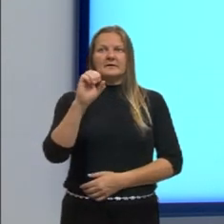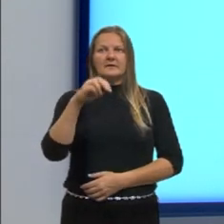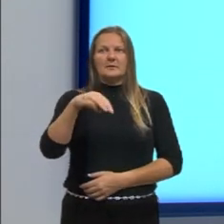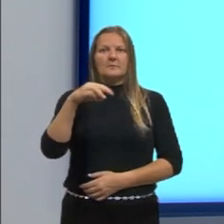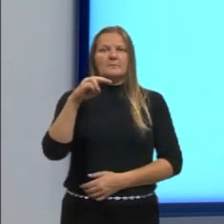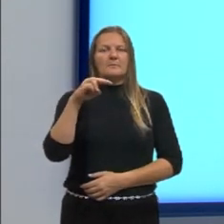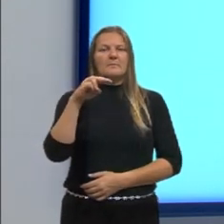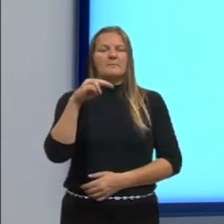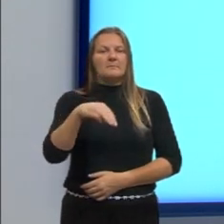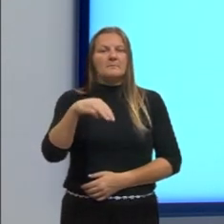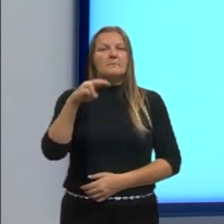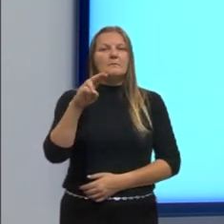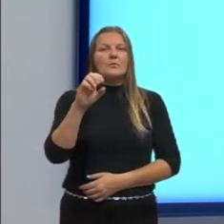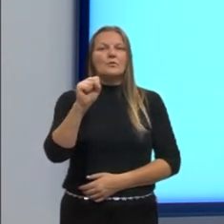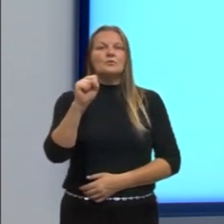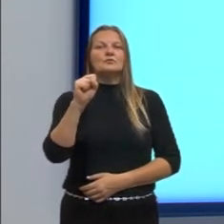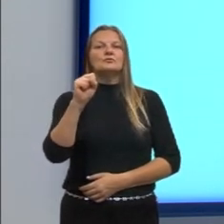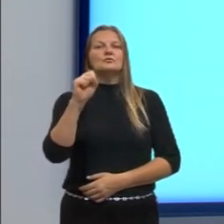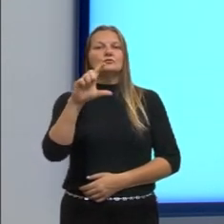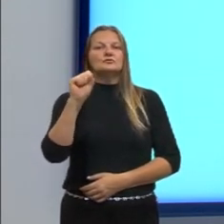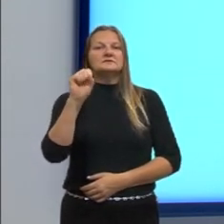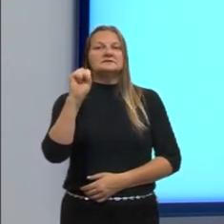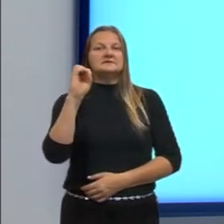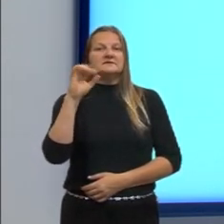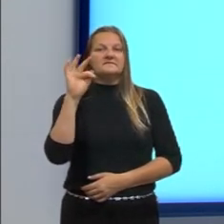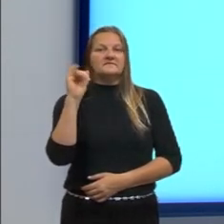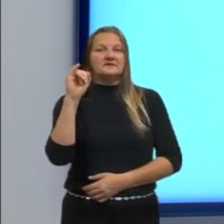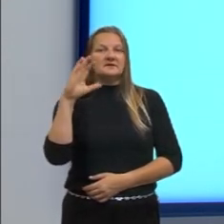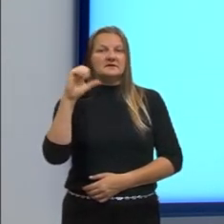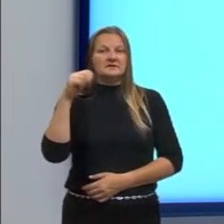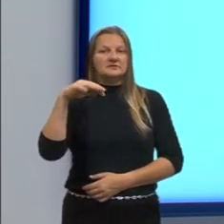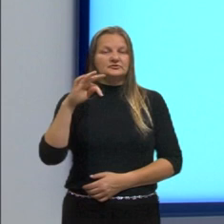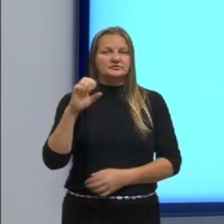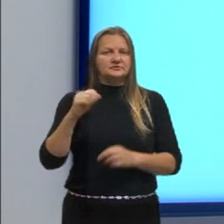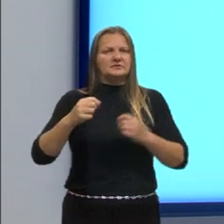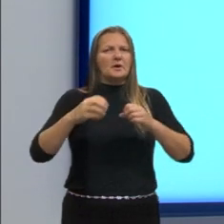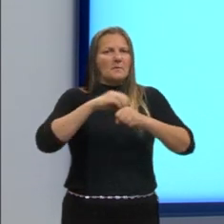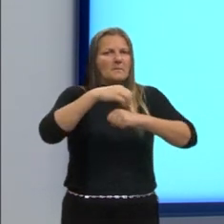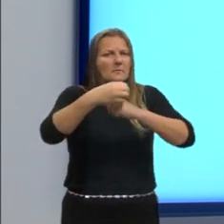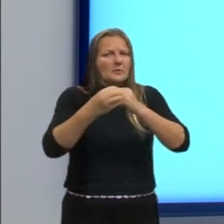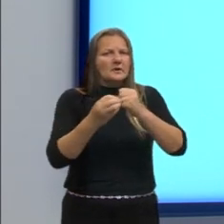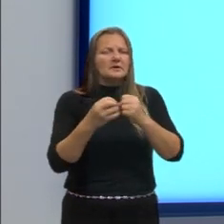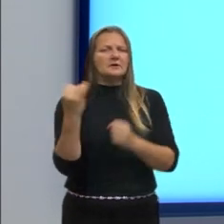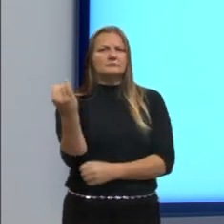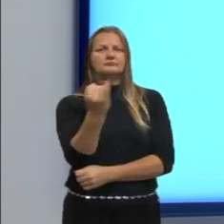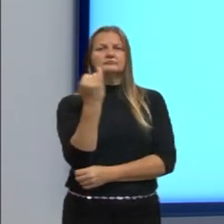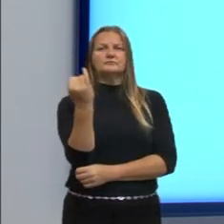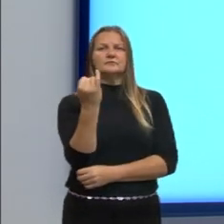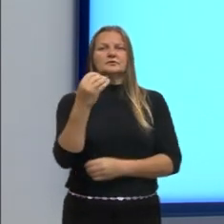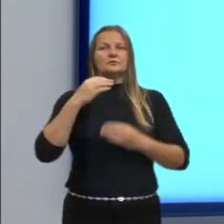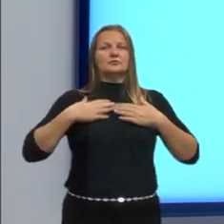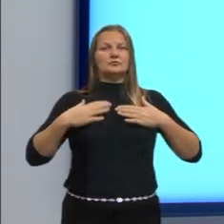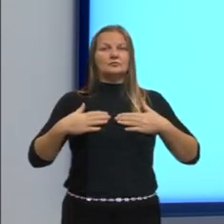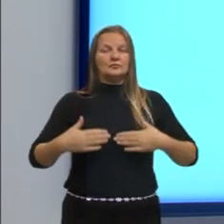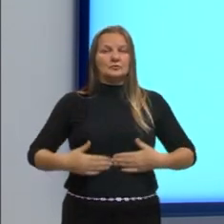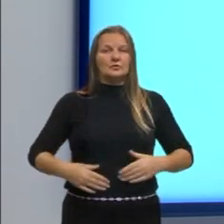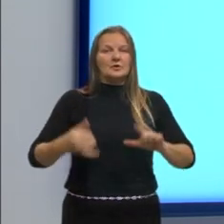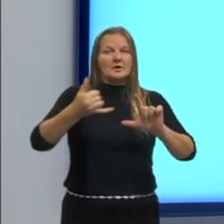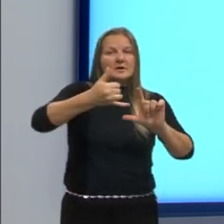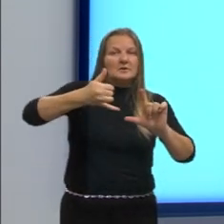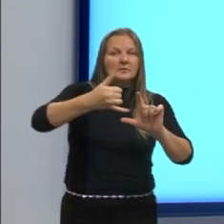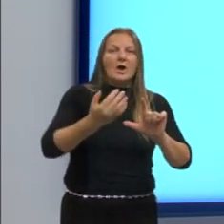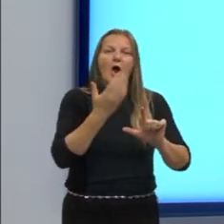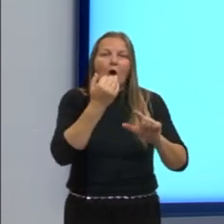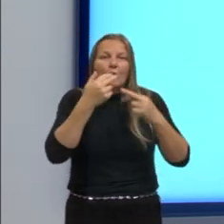na formação de produtos formação de moléculas fundamentais do nosso organismo porque parte dos lipídios que nós